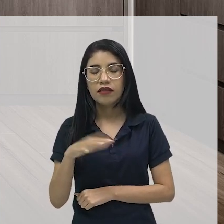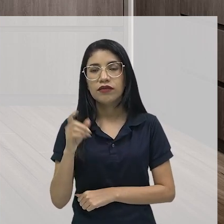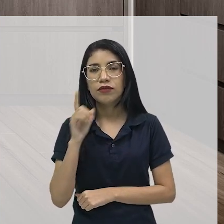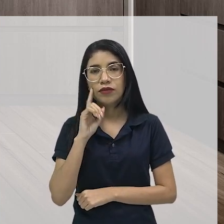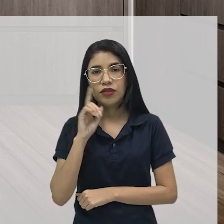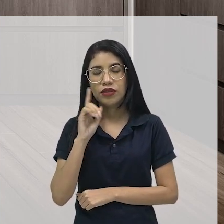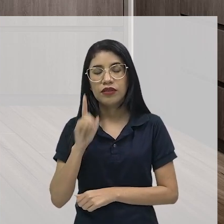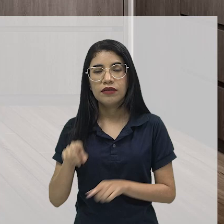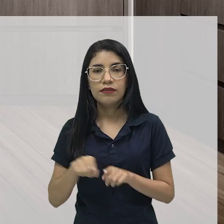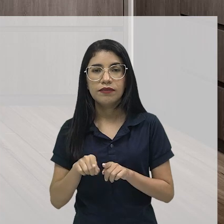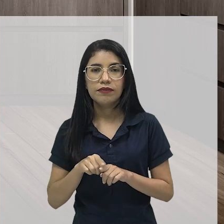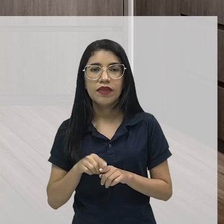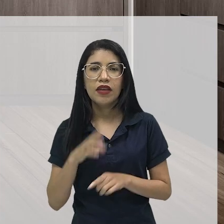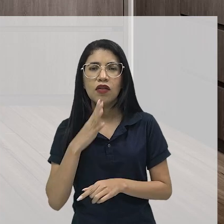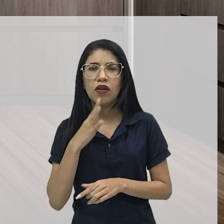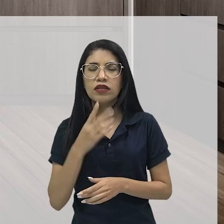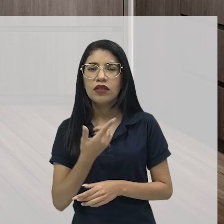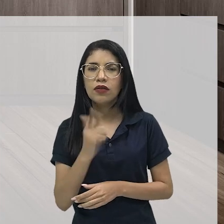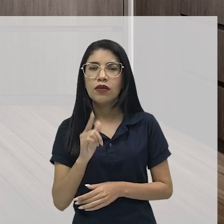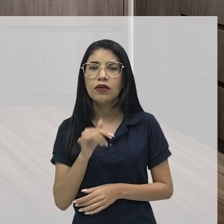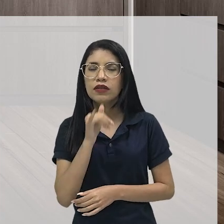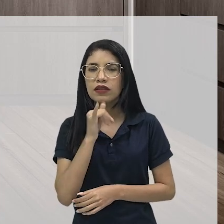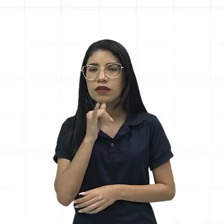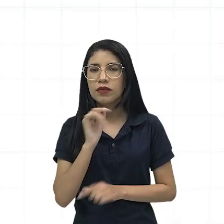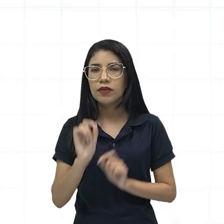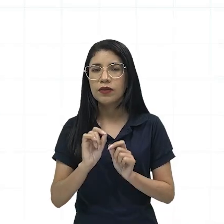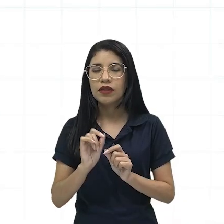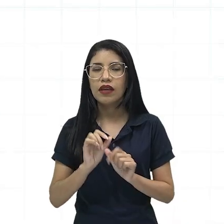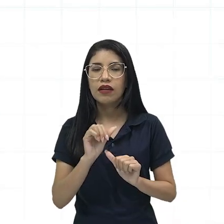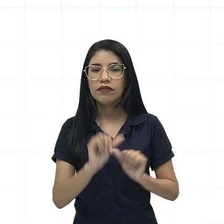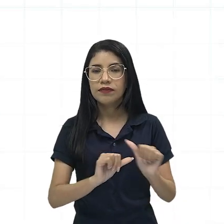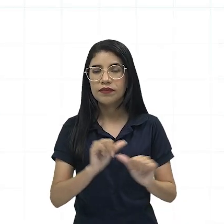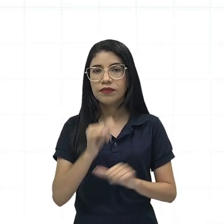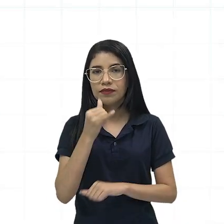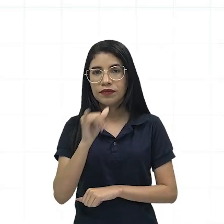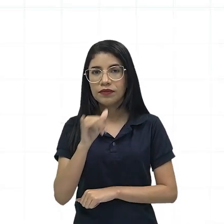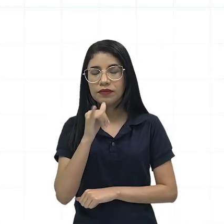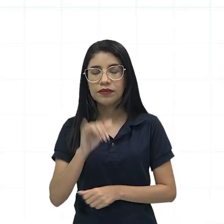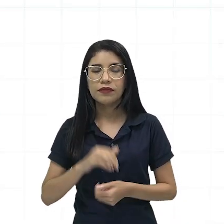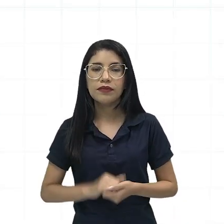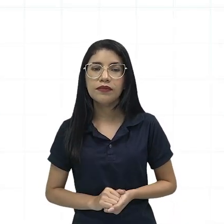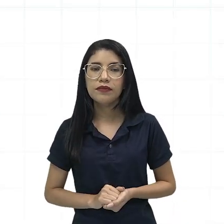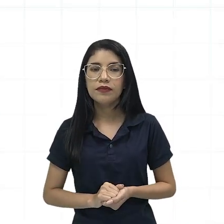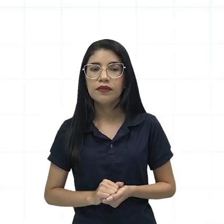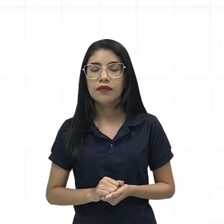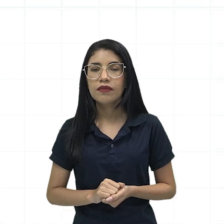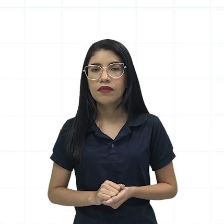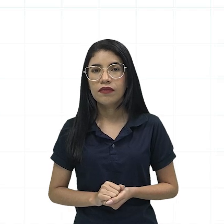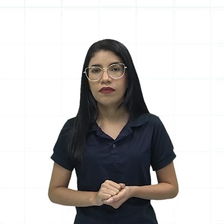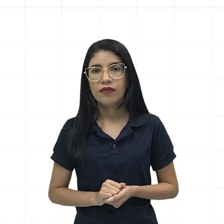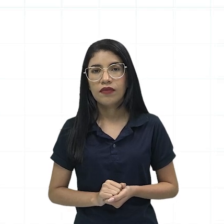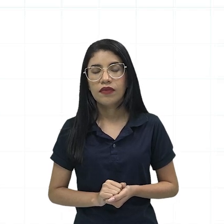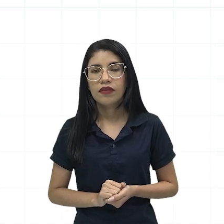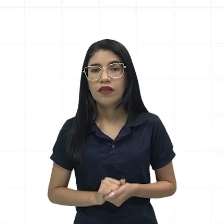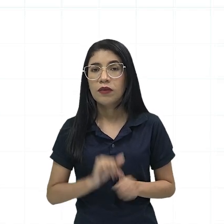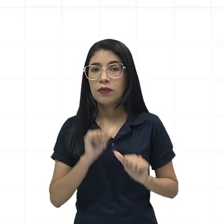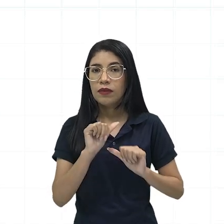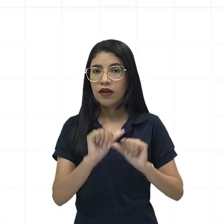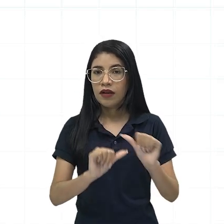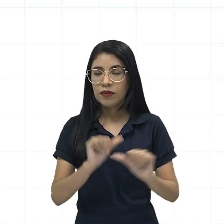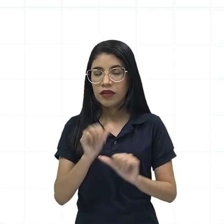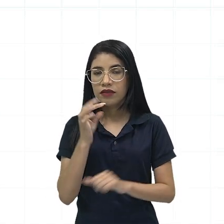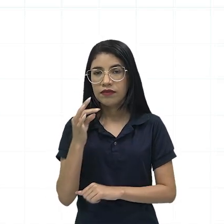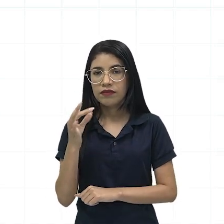dia. Então, vamos conhecer mais sobre o que é a transformação de energia. Então, nós temos aí que transformação de